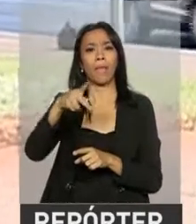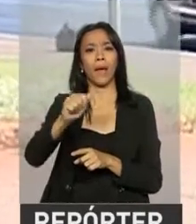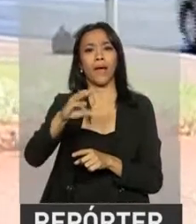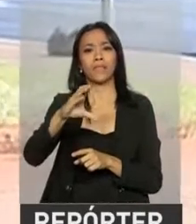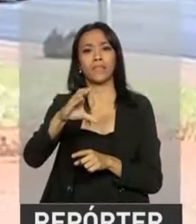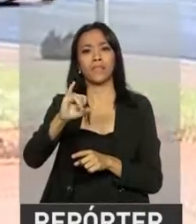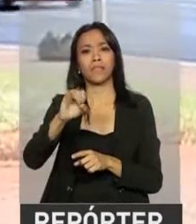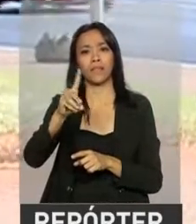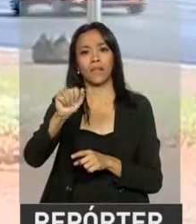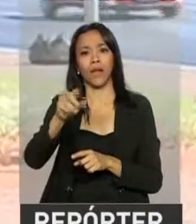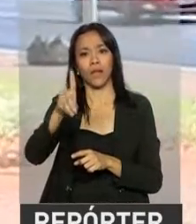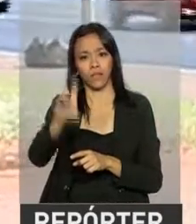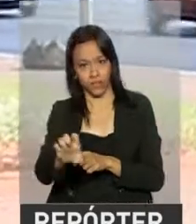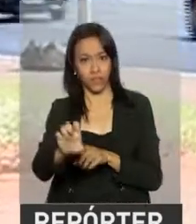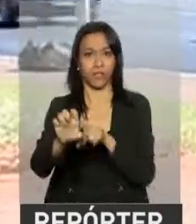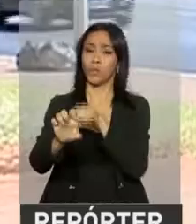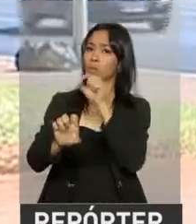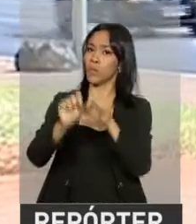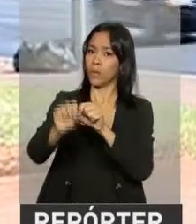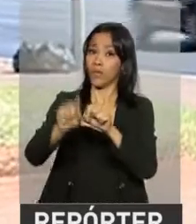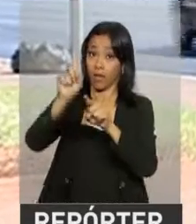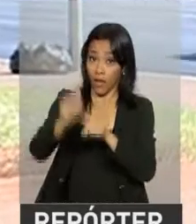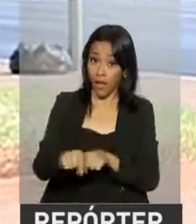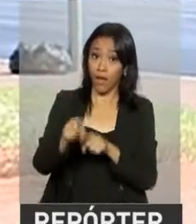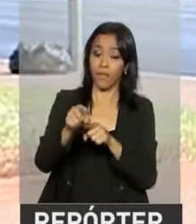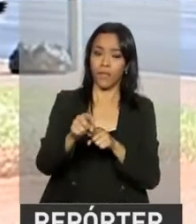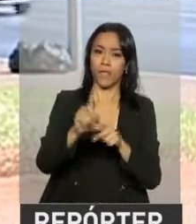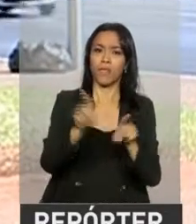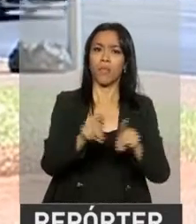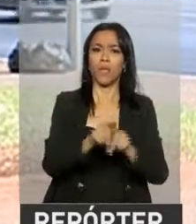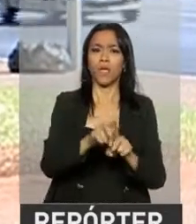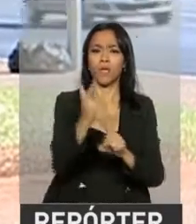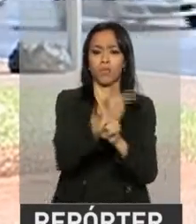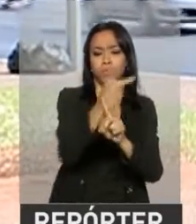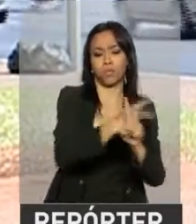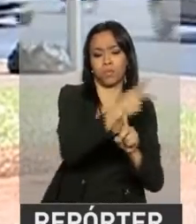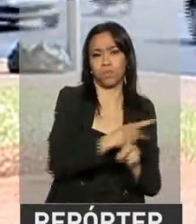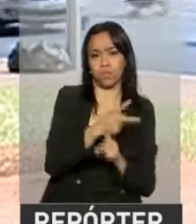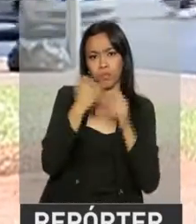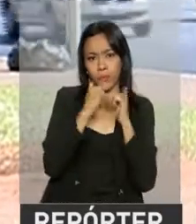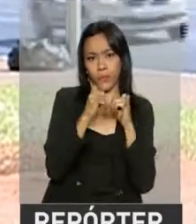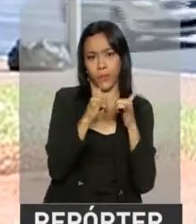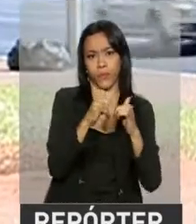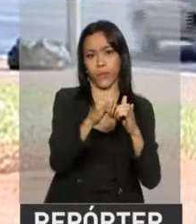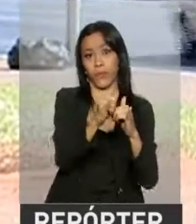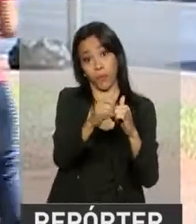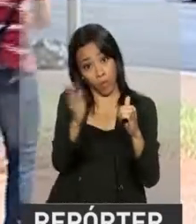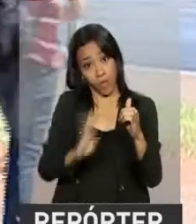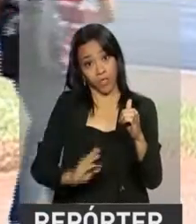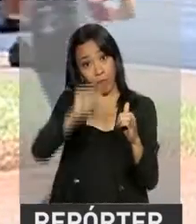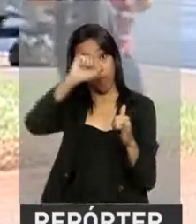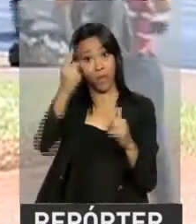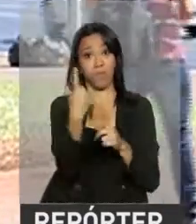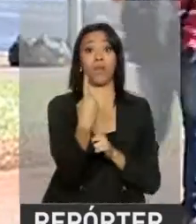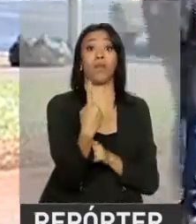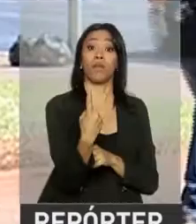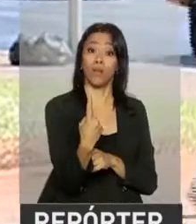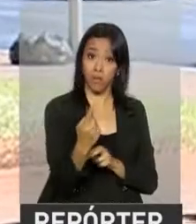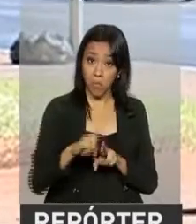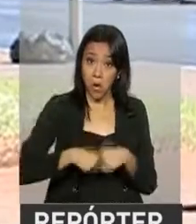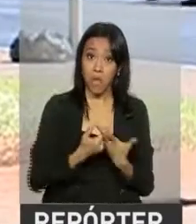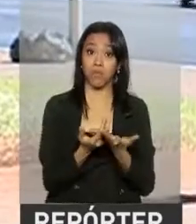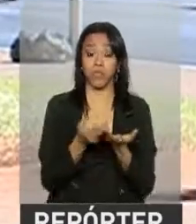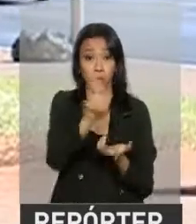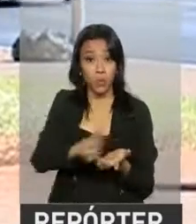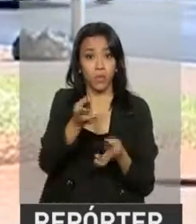mostra a relação entre a capacidade instalada ea geração de energia de fato esse primeiro lugar é por causa dos avanços tecnológicos